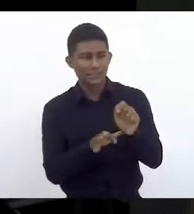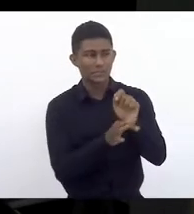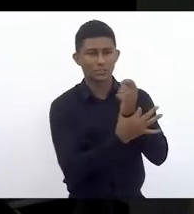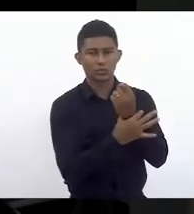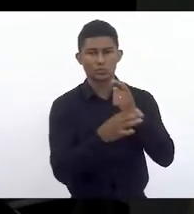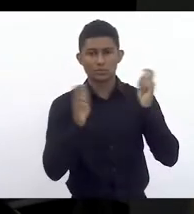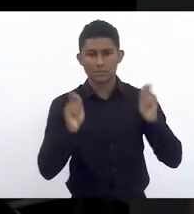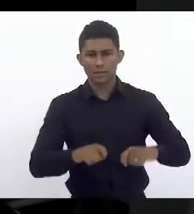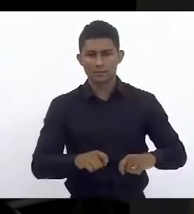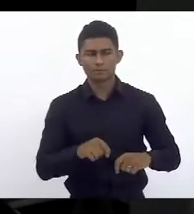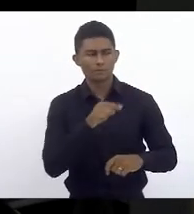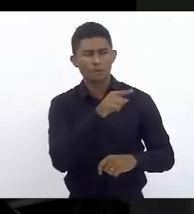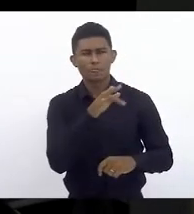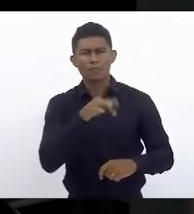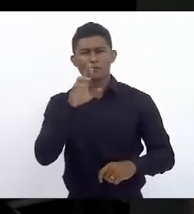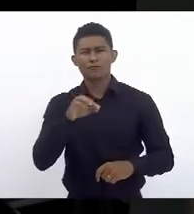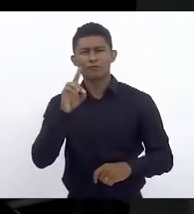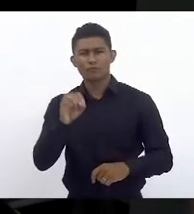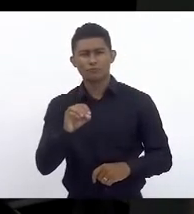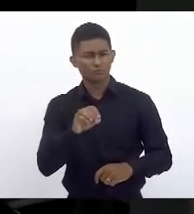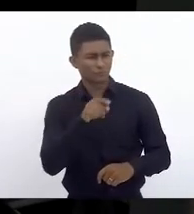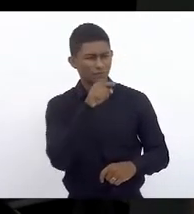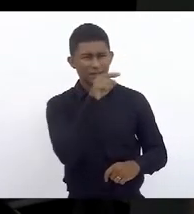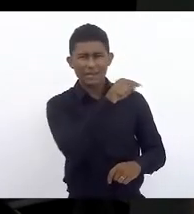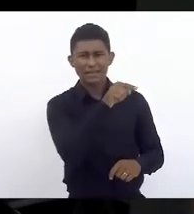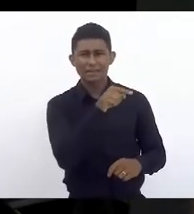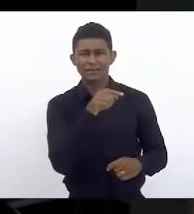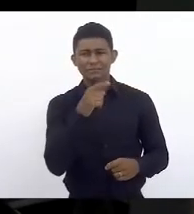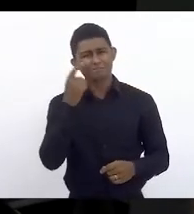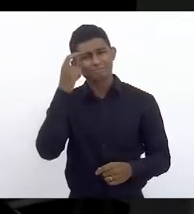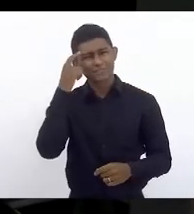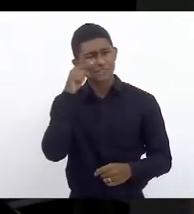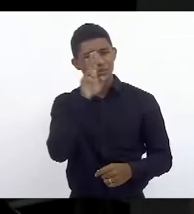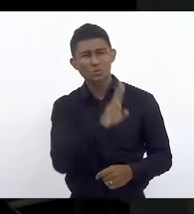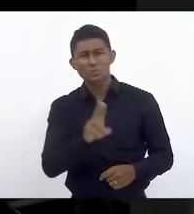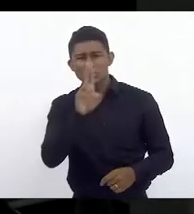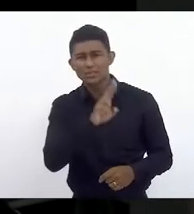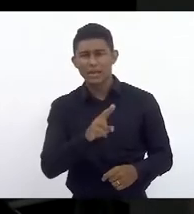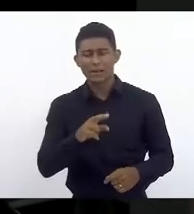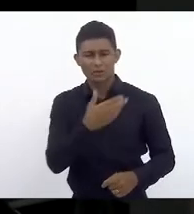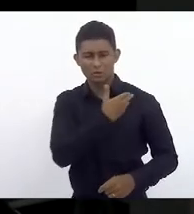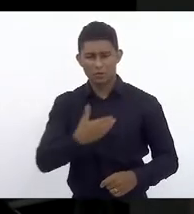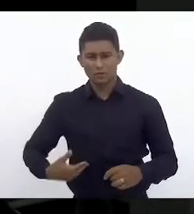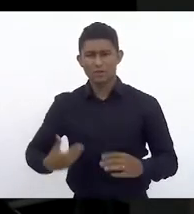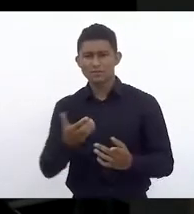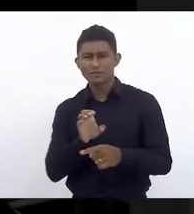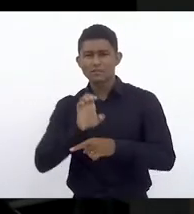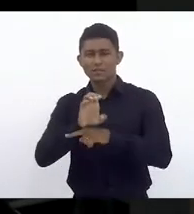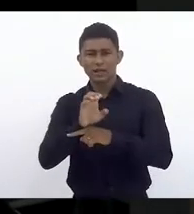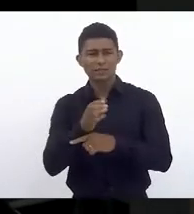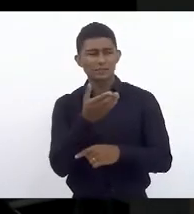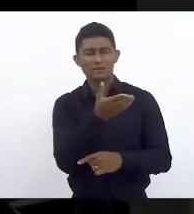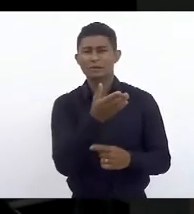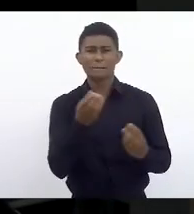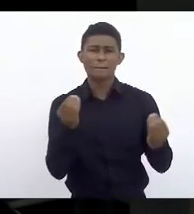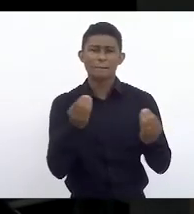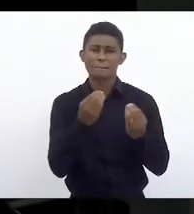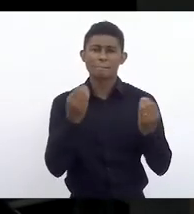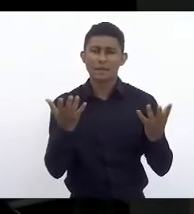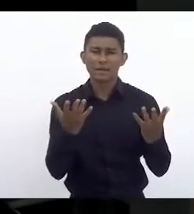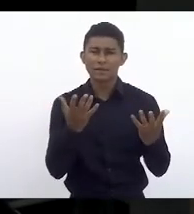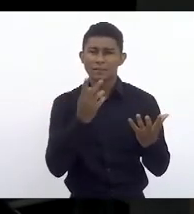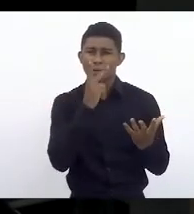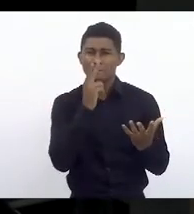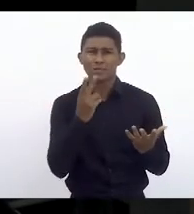pode, do meu ponto de vista, ser utilizado como mais um recurso do governo do Estado, do Poder Executivo, para implementar